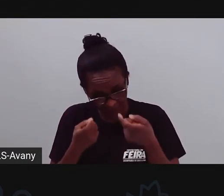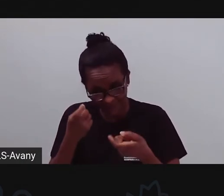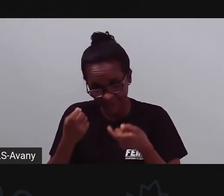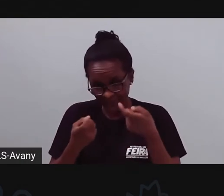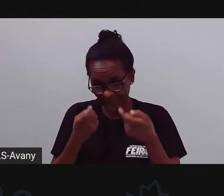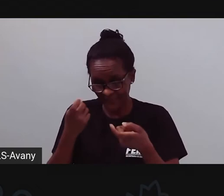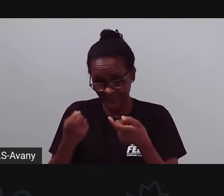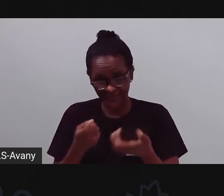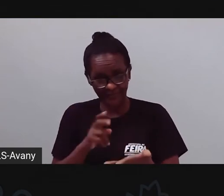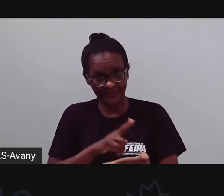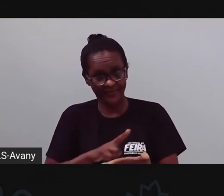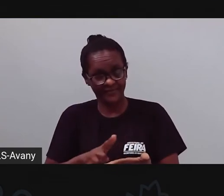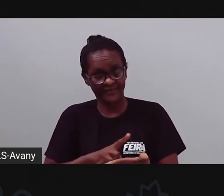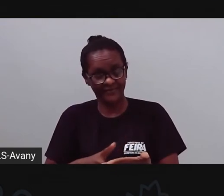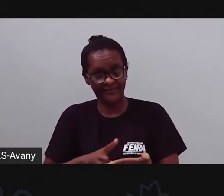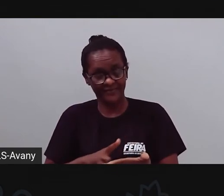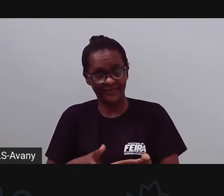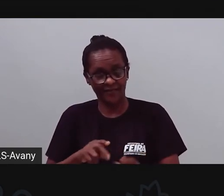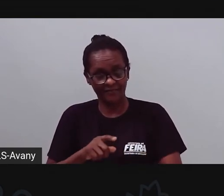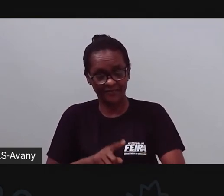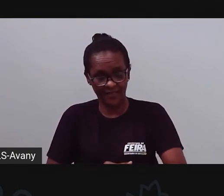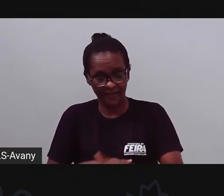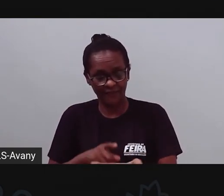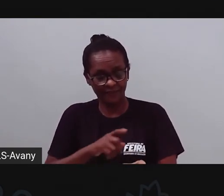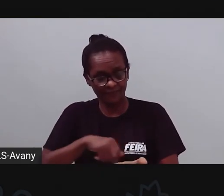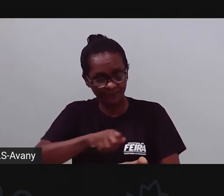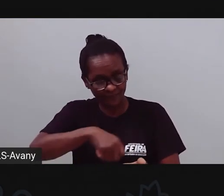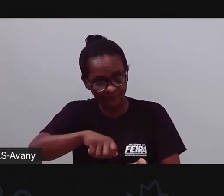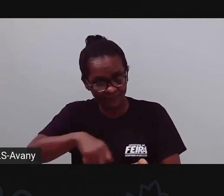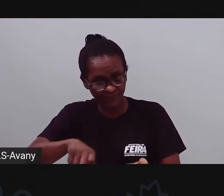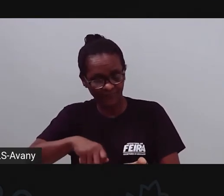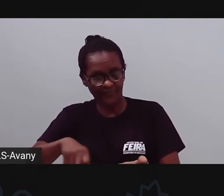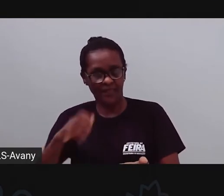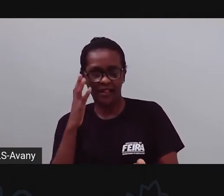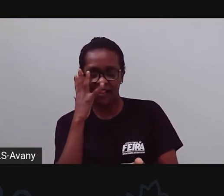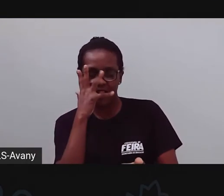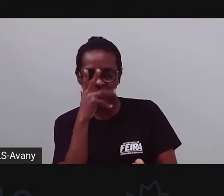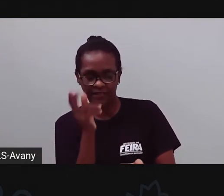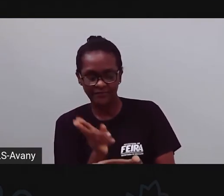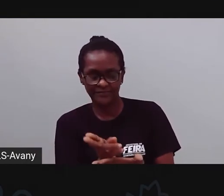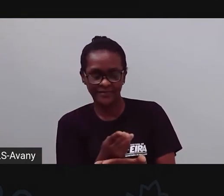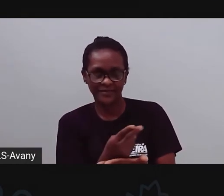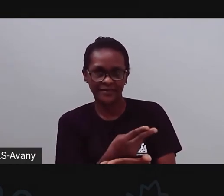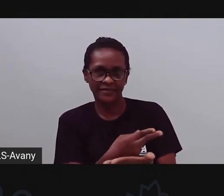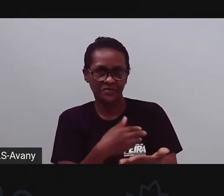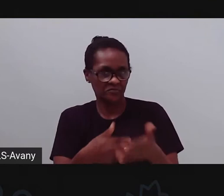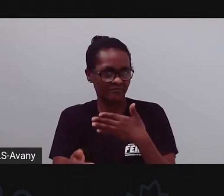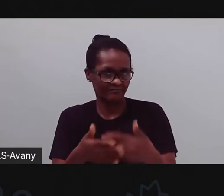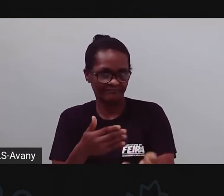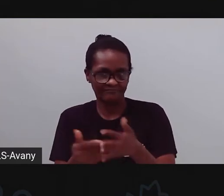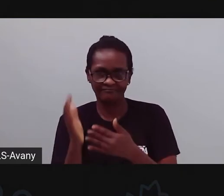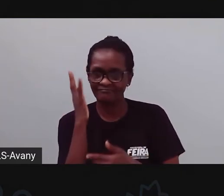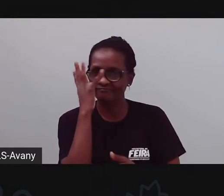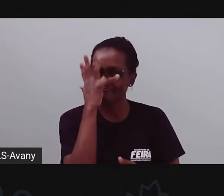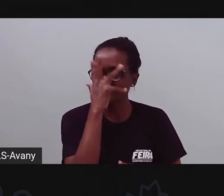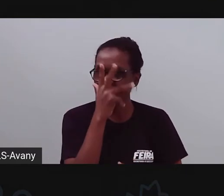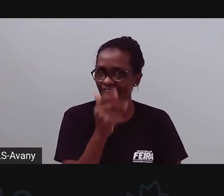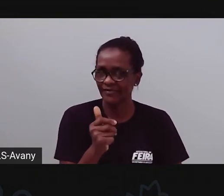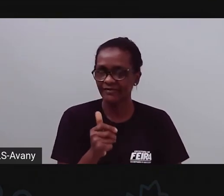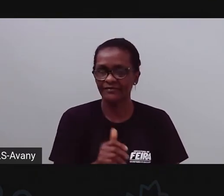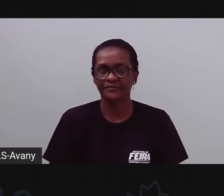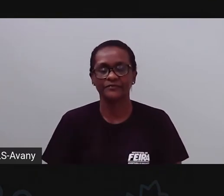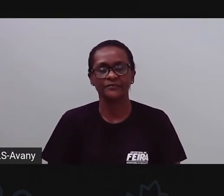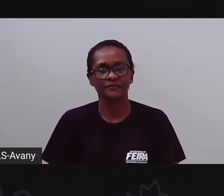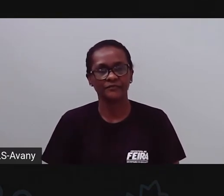se preocupou em investir o tempo em escrever o nosso nome e pensar não era gente e quer que a gente faça parte daquele momento